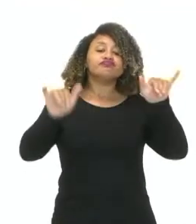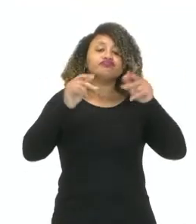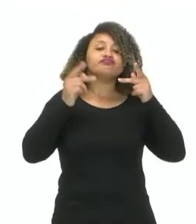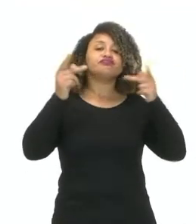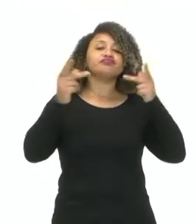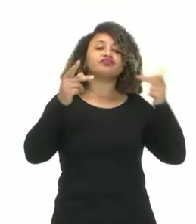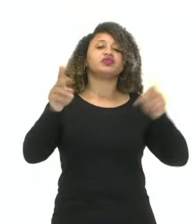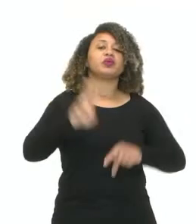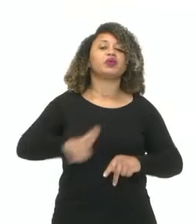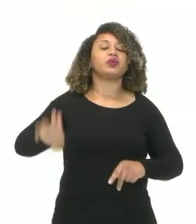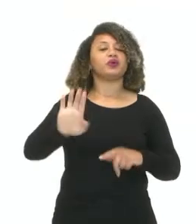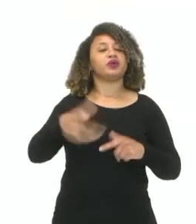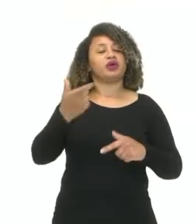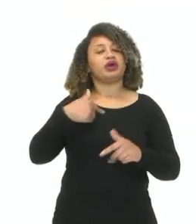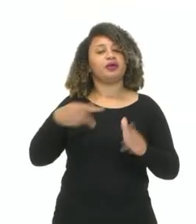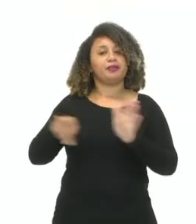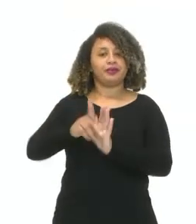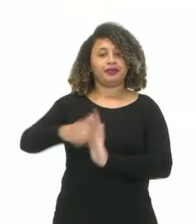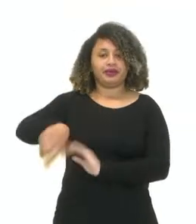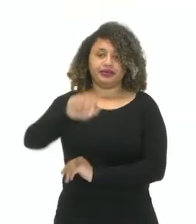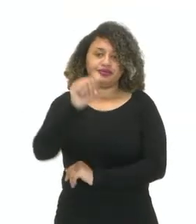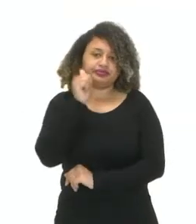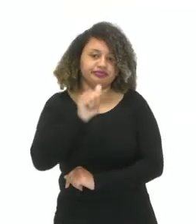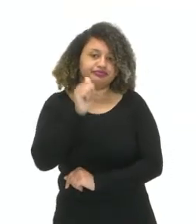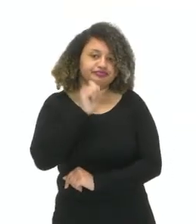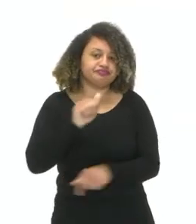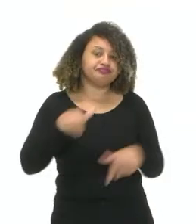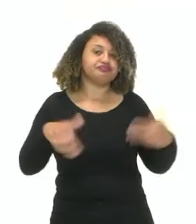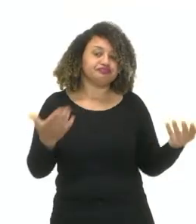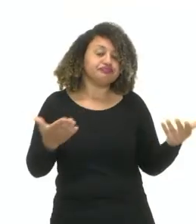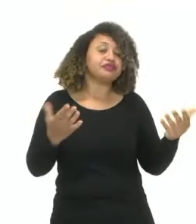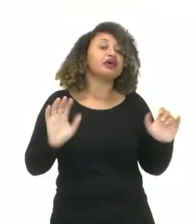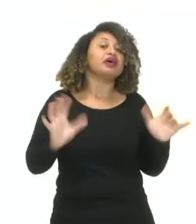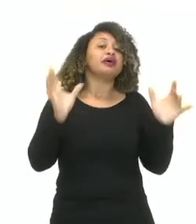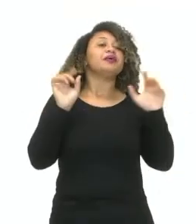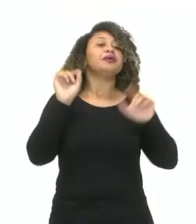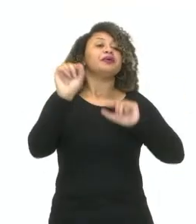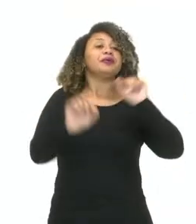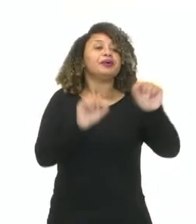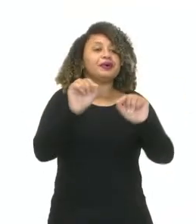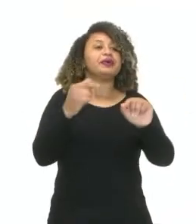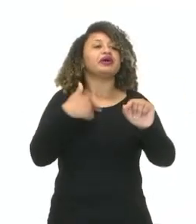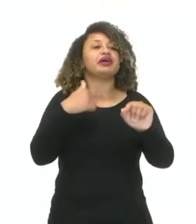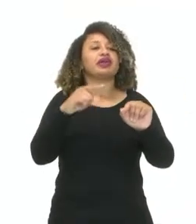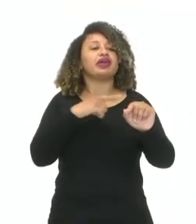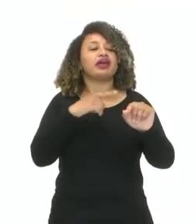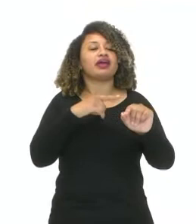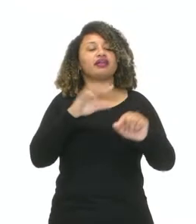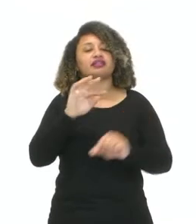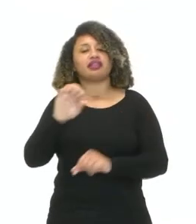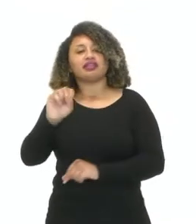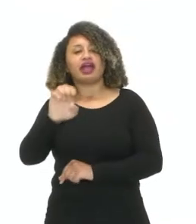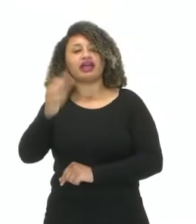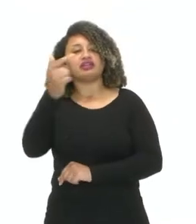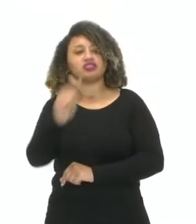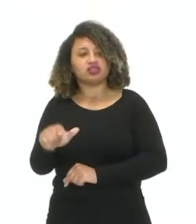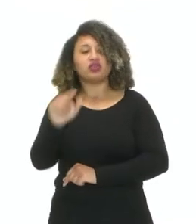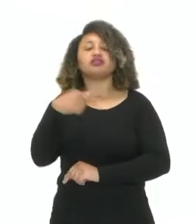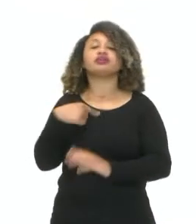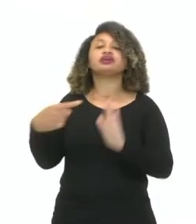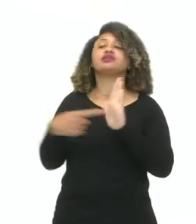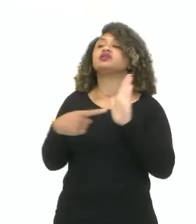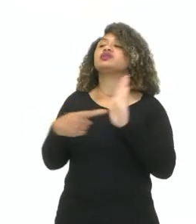usam quando se dirigem ao público feminino. E o que que acontece? O argumento retoma a tese que denuncia